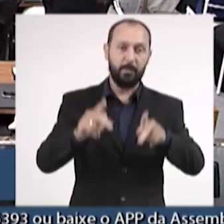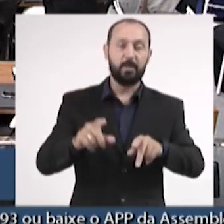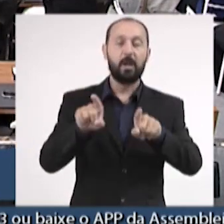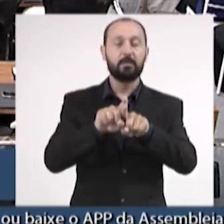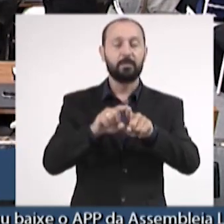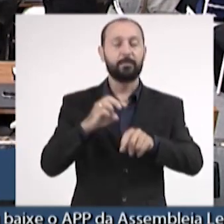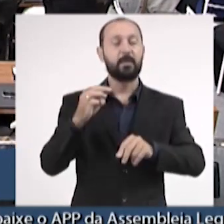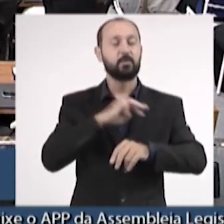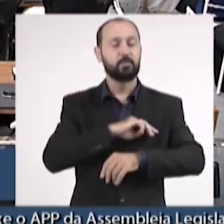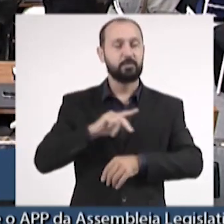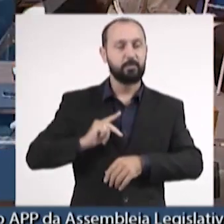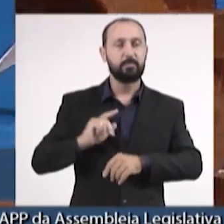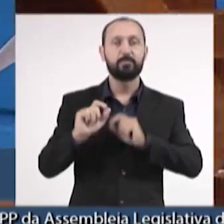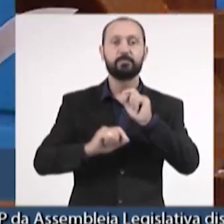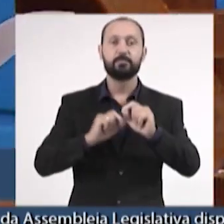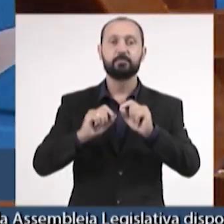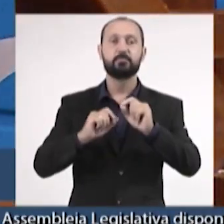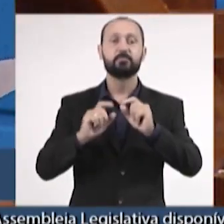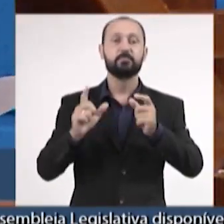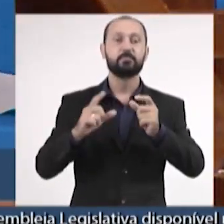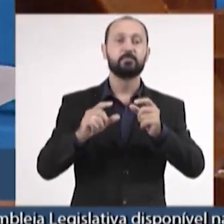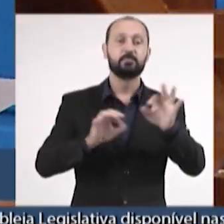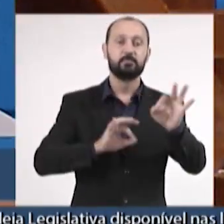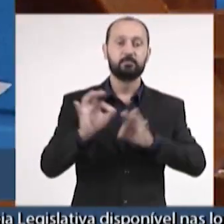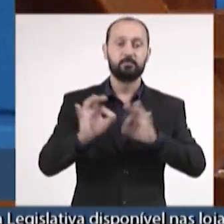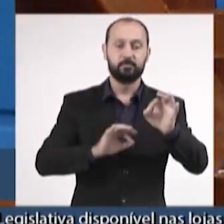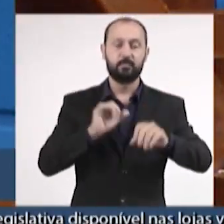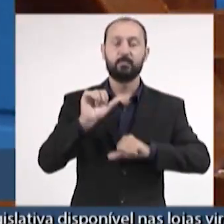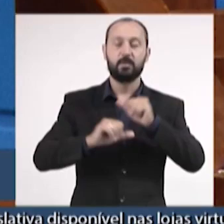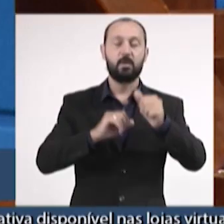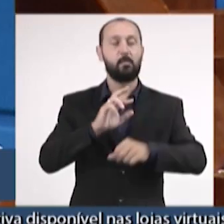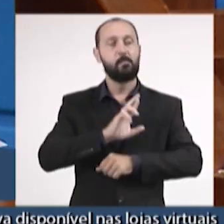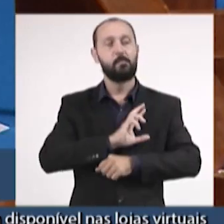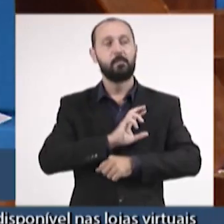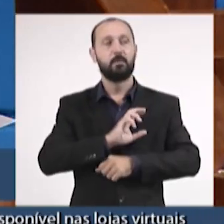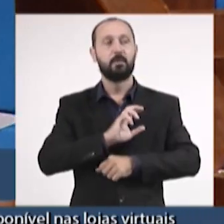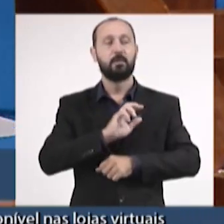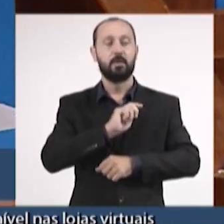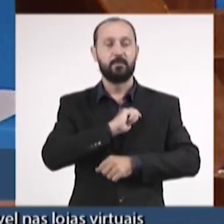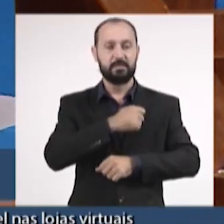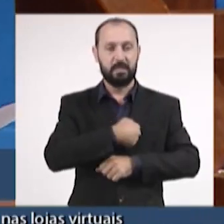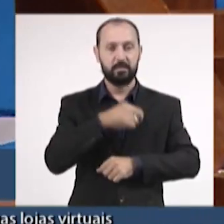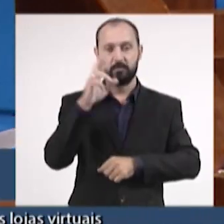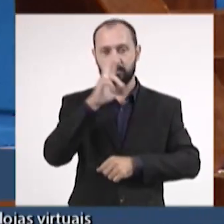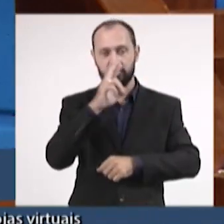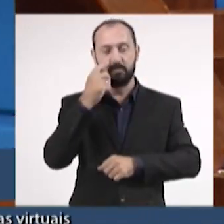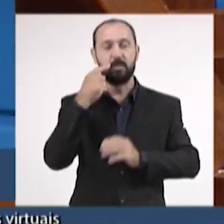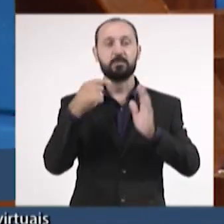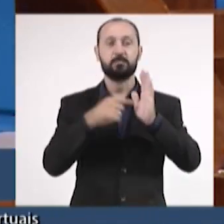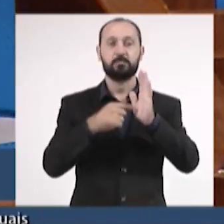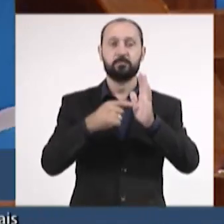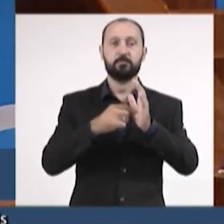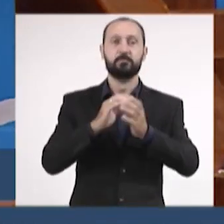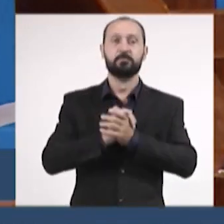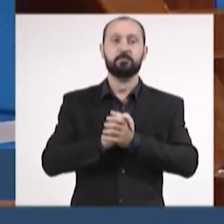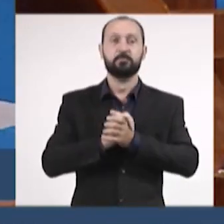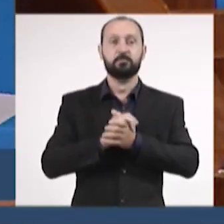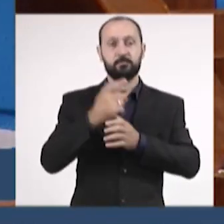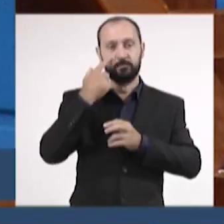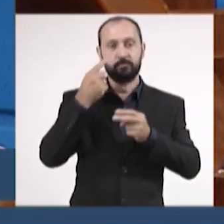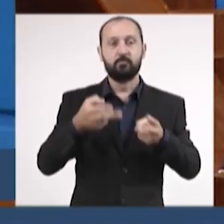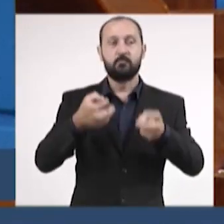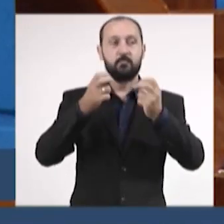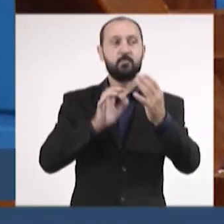e do Ministério Público para o encaminhamento e monitoramento das denúncias, dentre outras. Visando